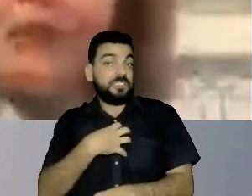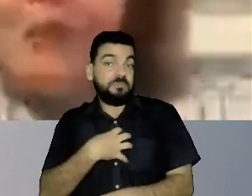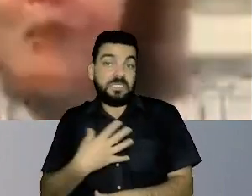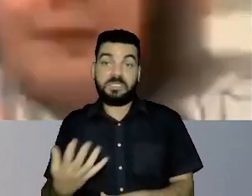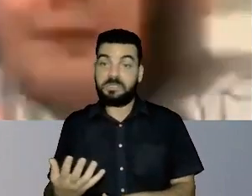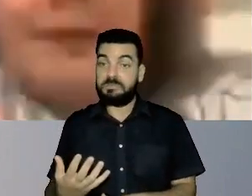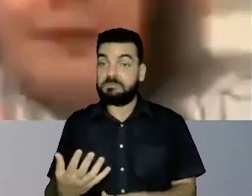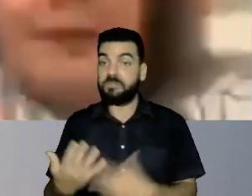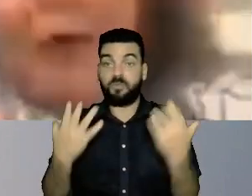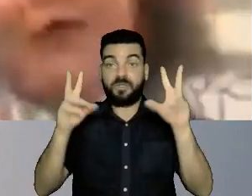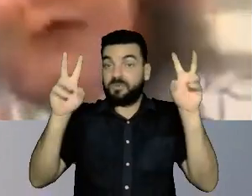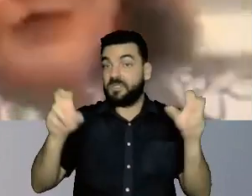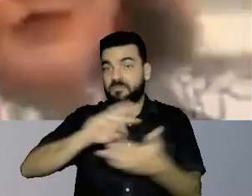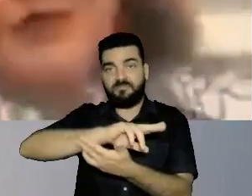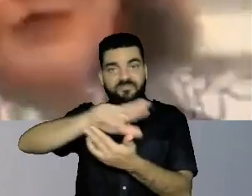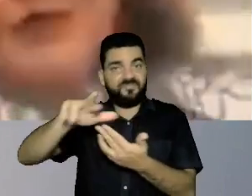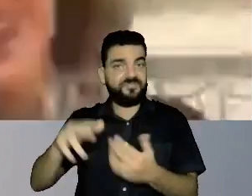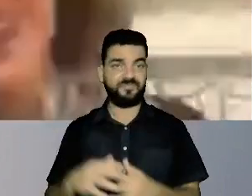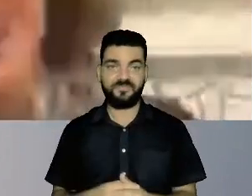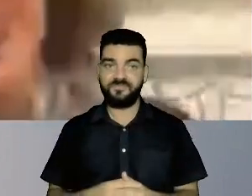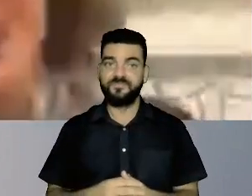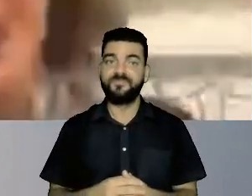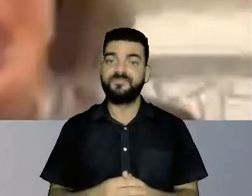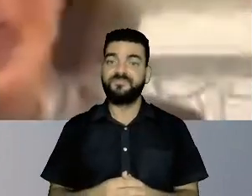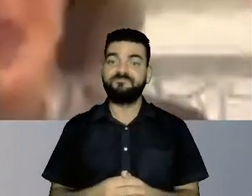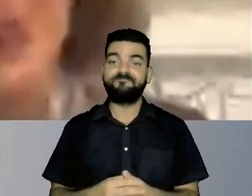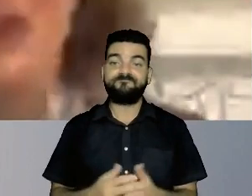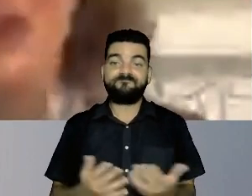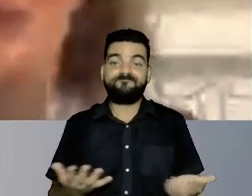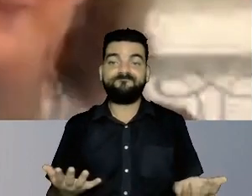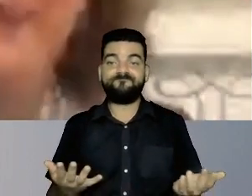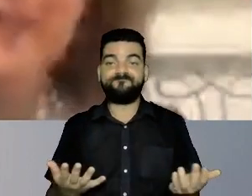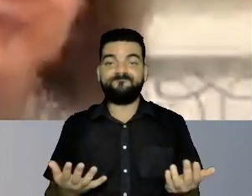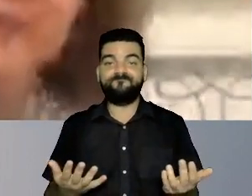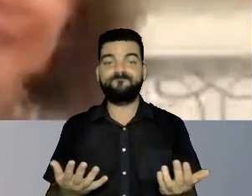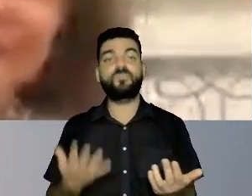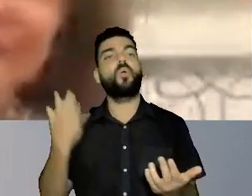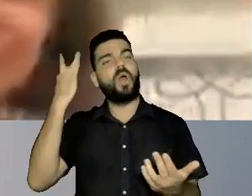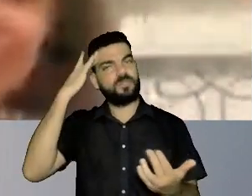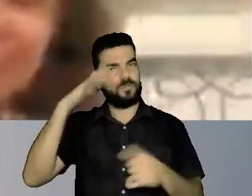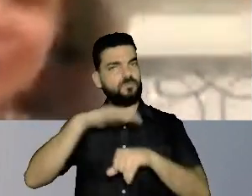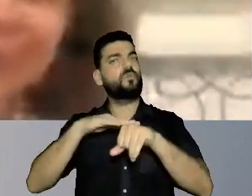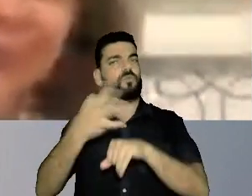hoje, talvez, quem sabe, se todos os dias aqui, nesse Desnudando, a gente não vai ter essa